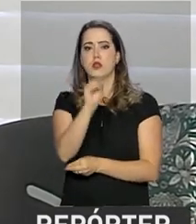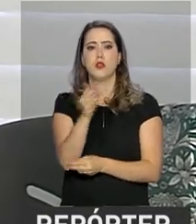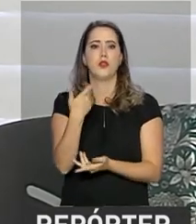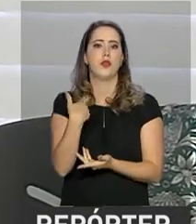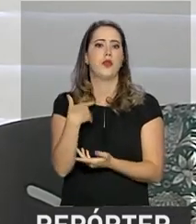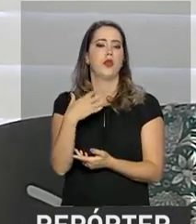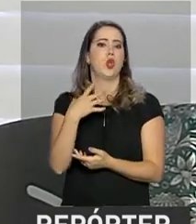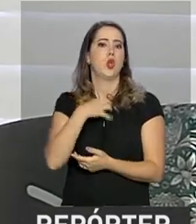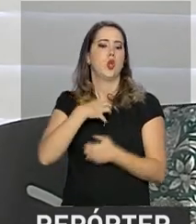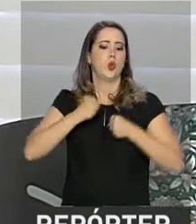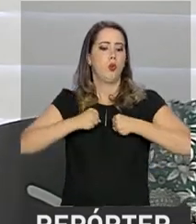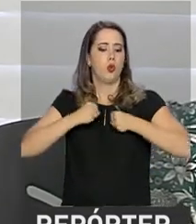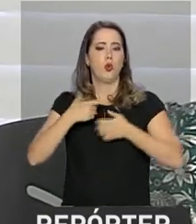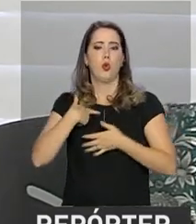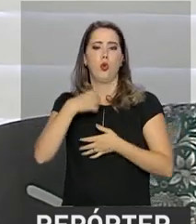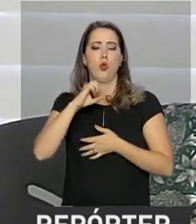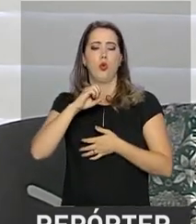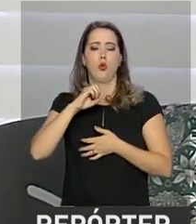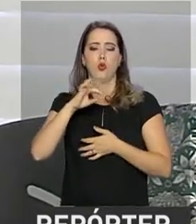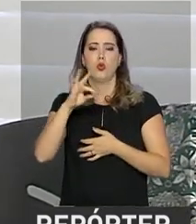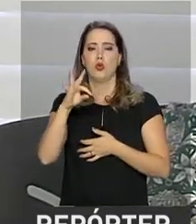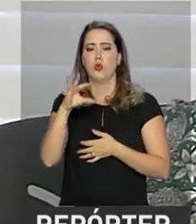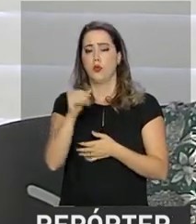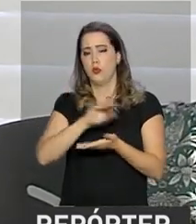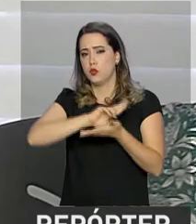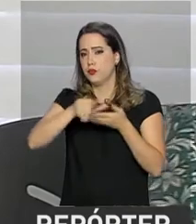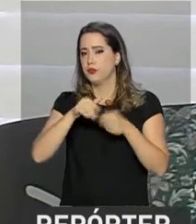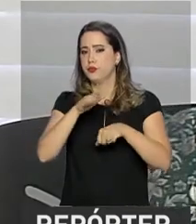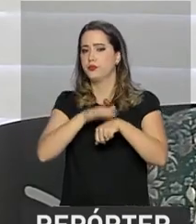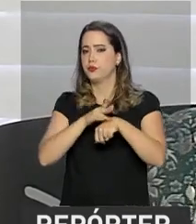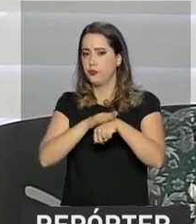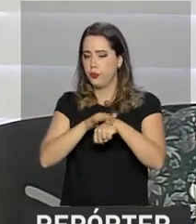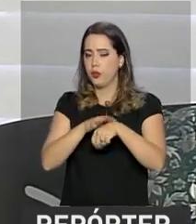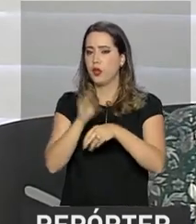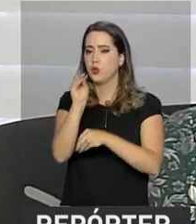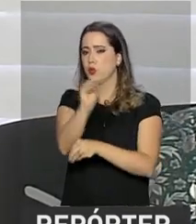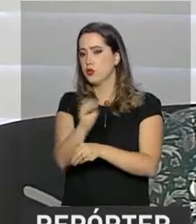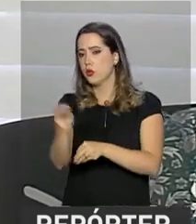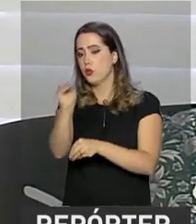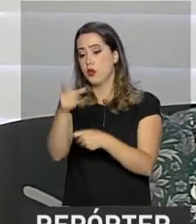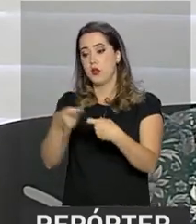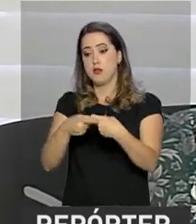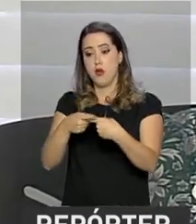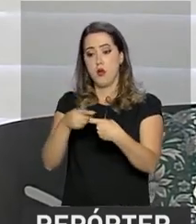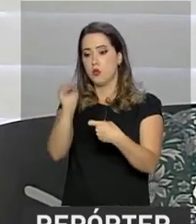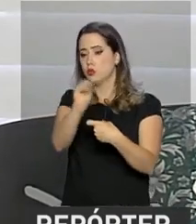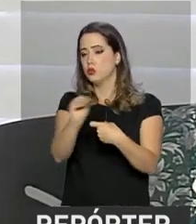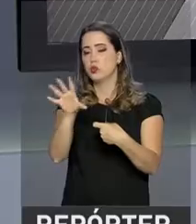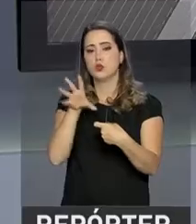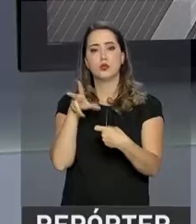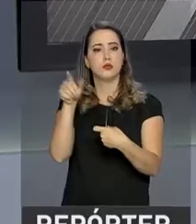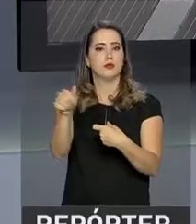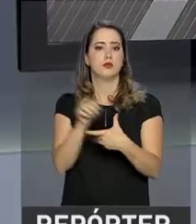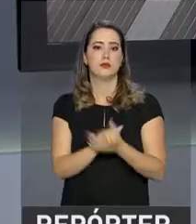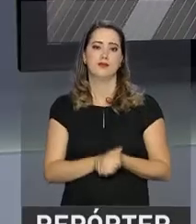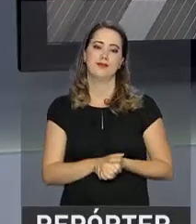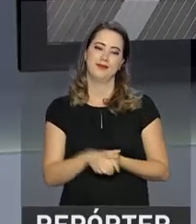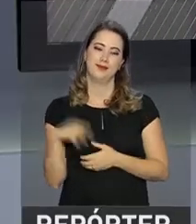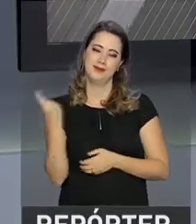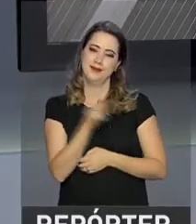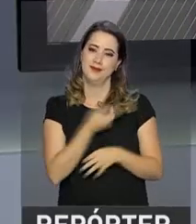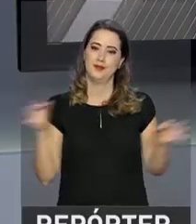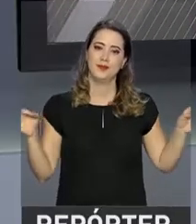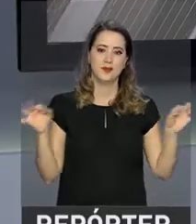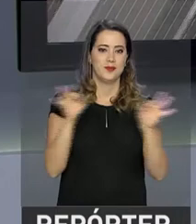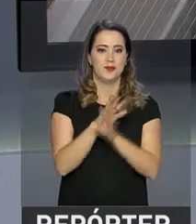e da malária e outras doenças também há as equipes de saúde dão assistência completa e